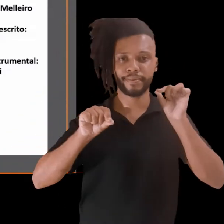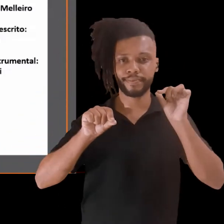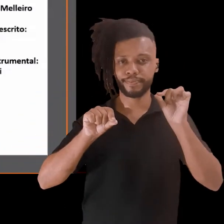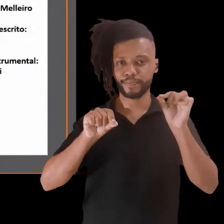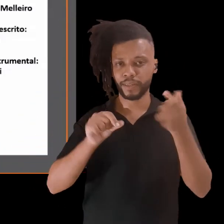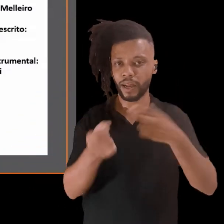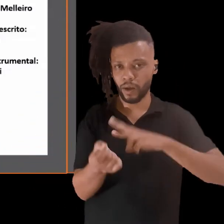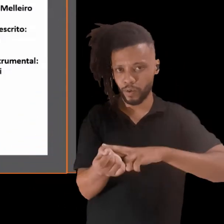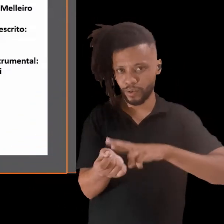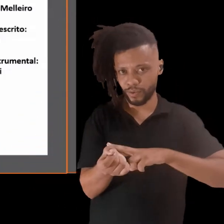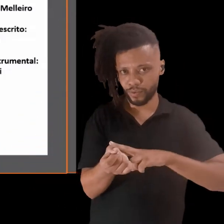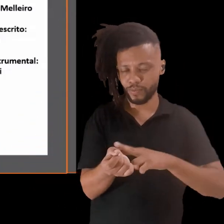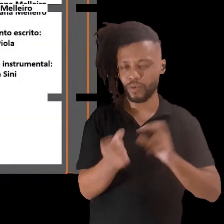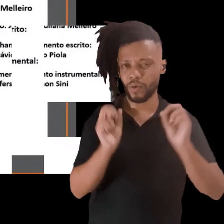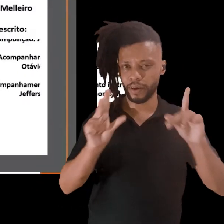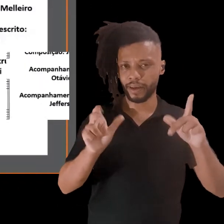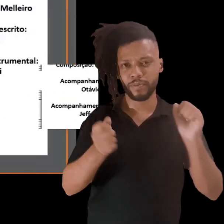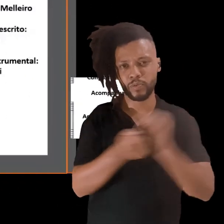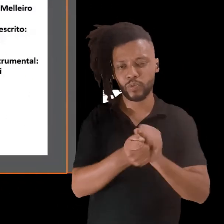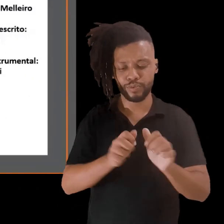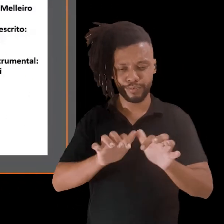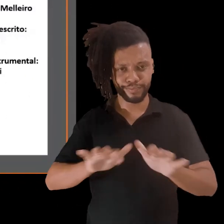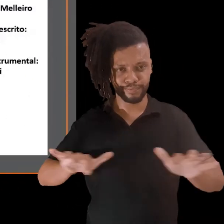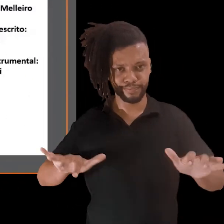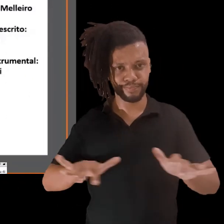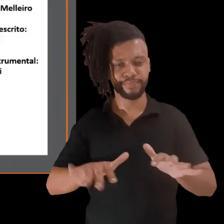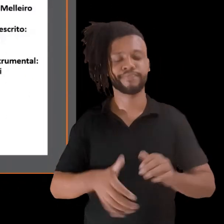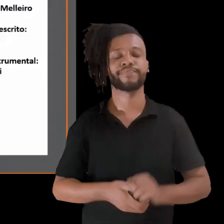Ok? Vamos para o acompanhamento.